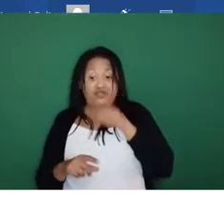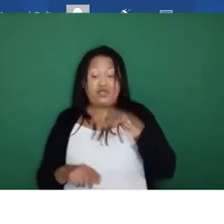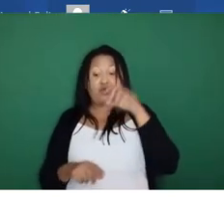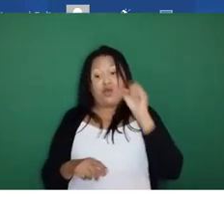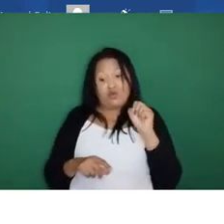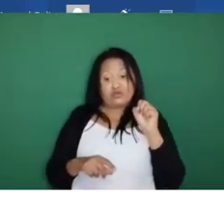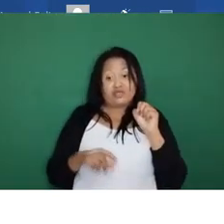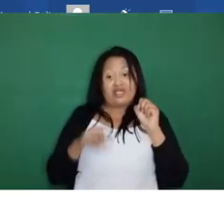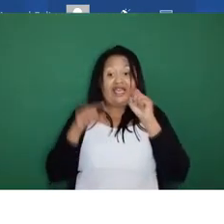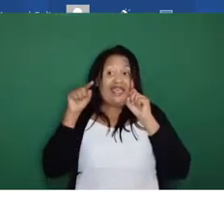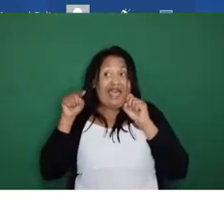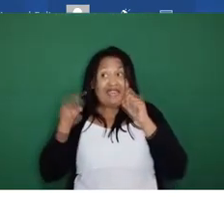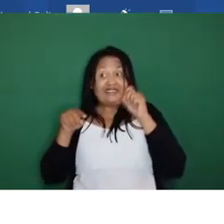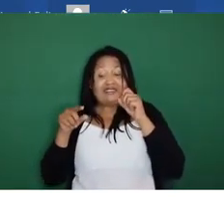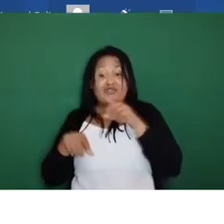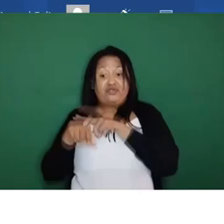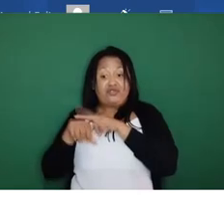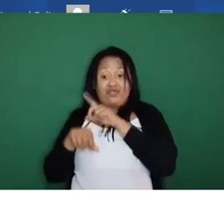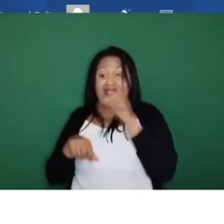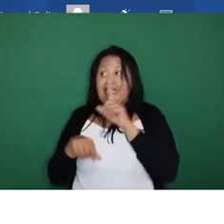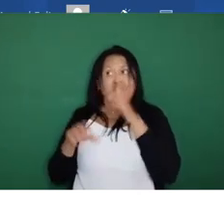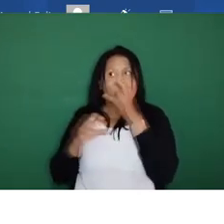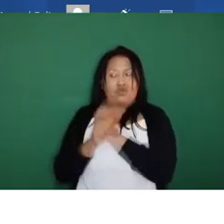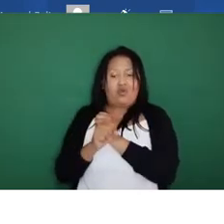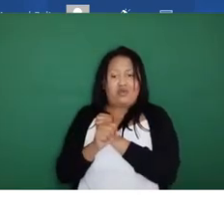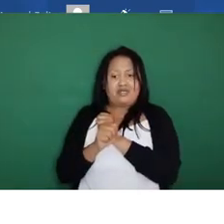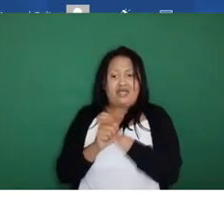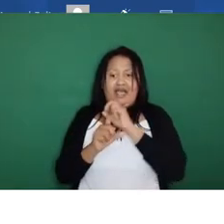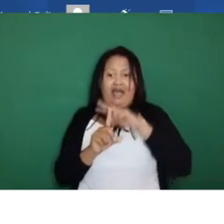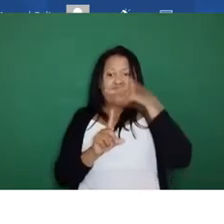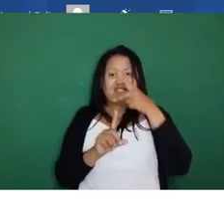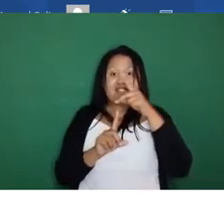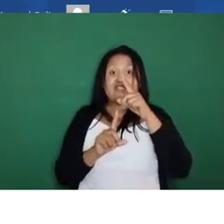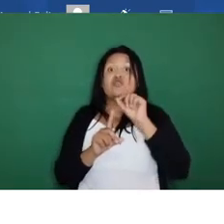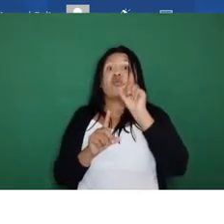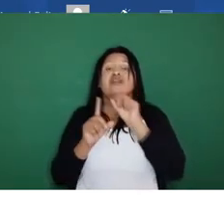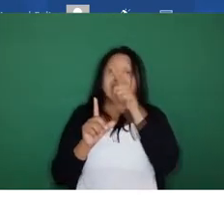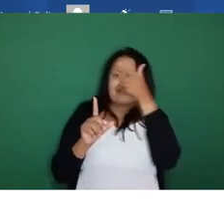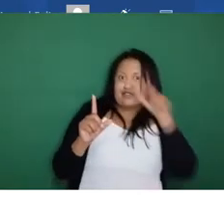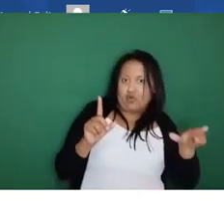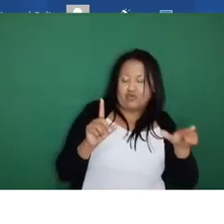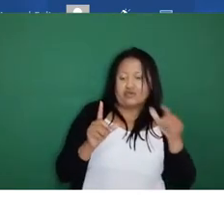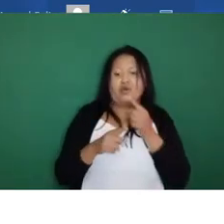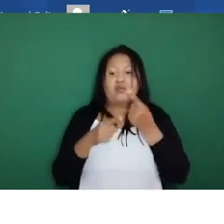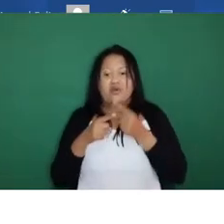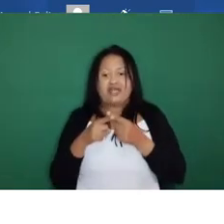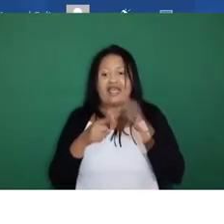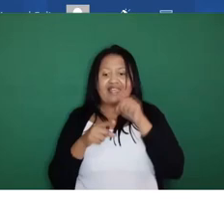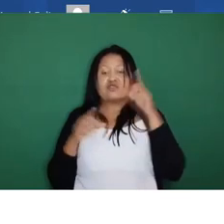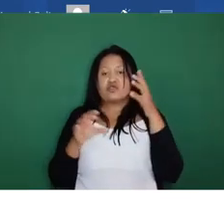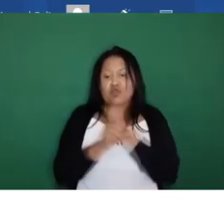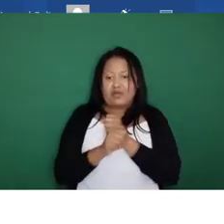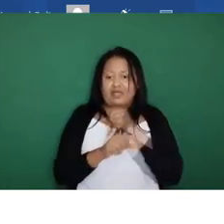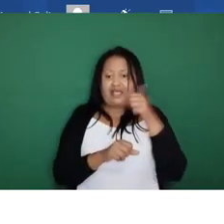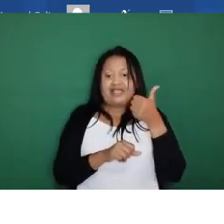não soma por favor não somem não soma a potência a gente repete ela tá porque aqui eu tô somando